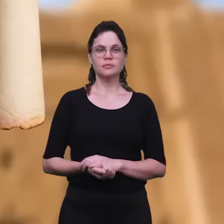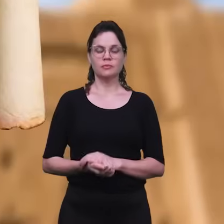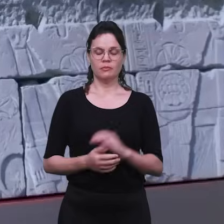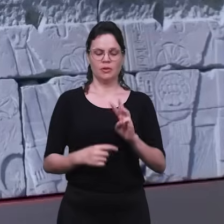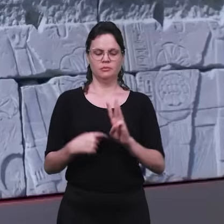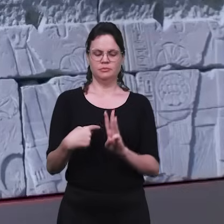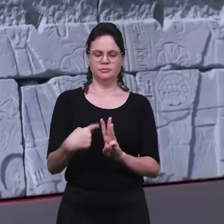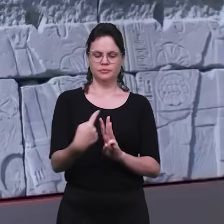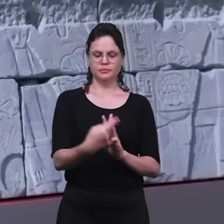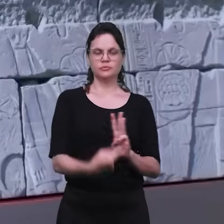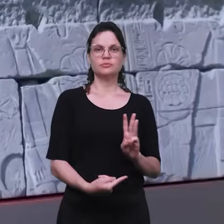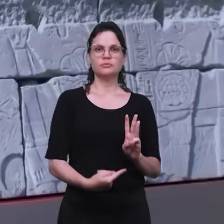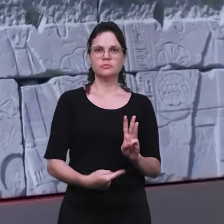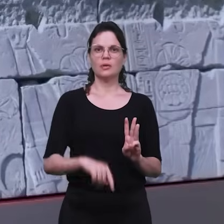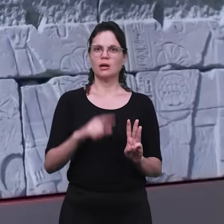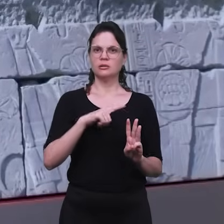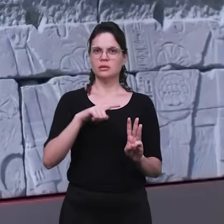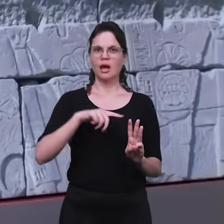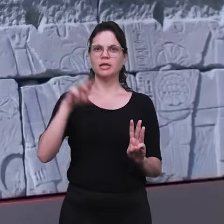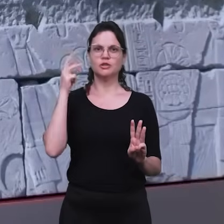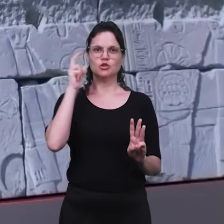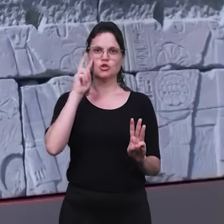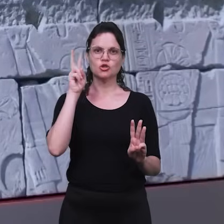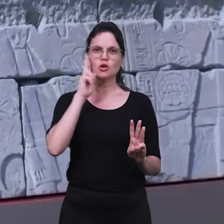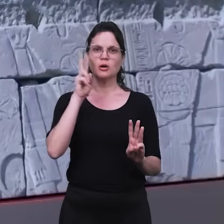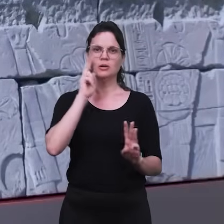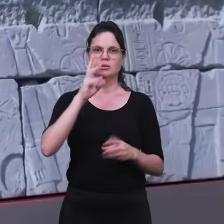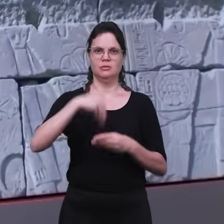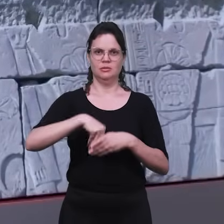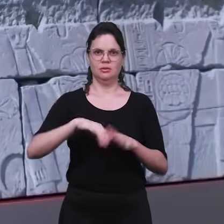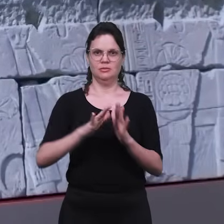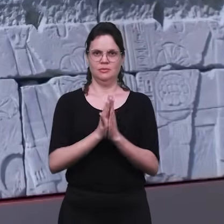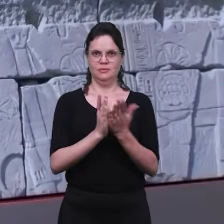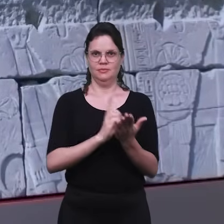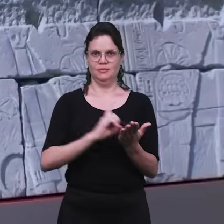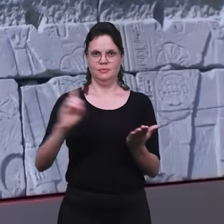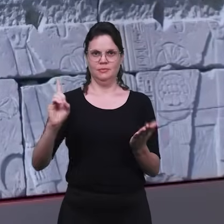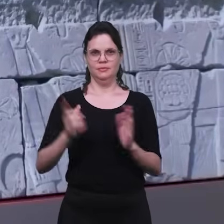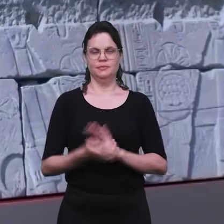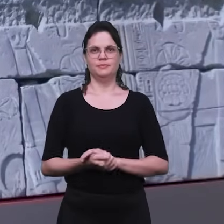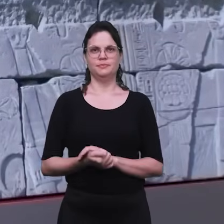têm bastante história na Bíblia. Primeiro,